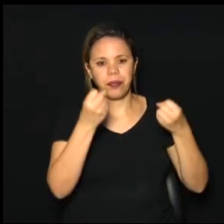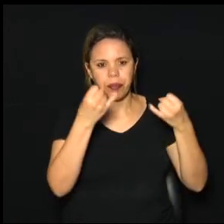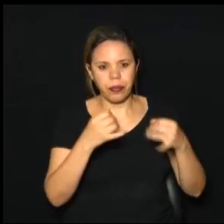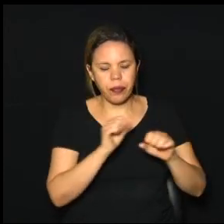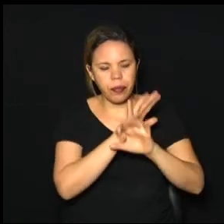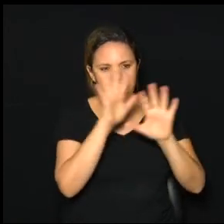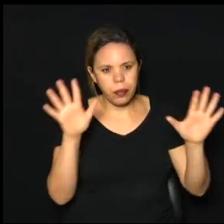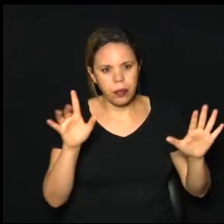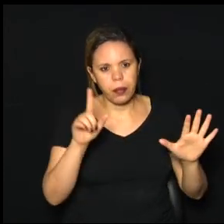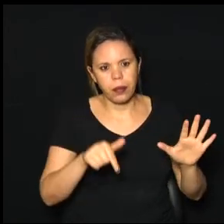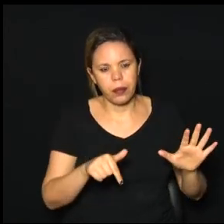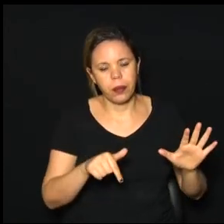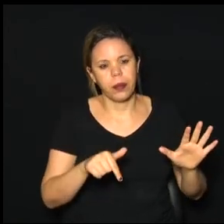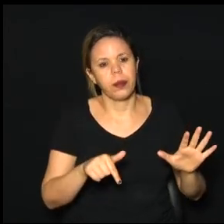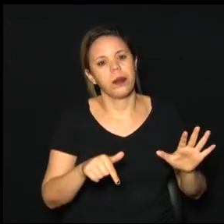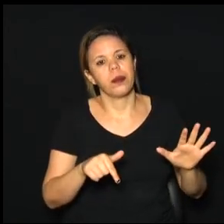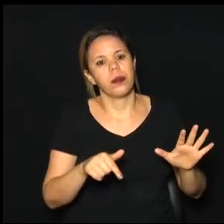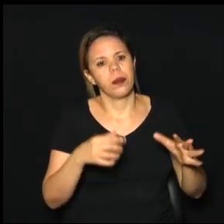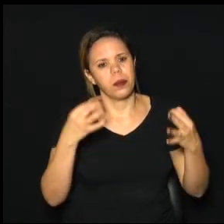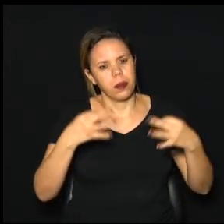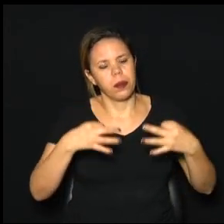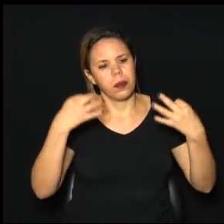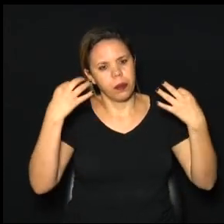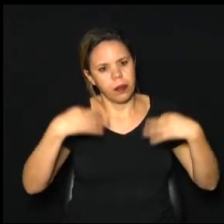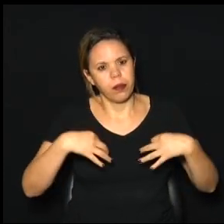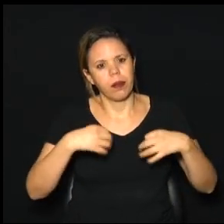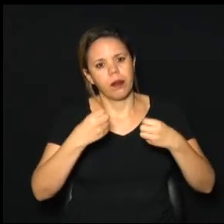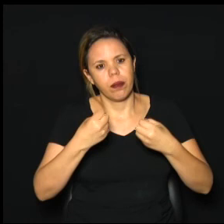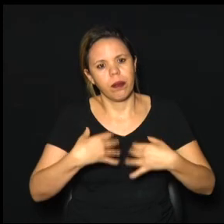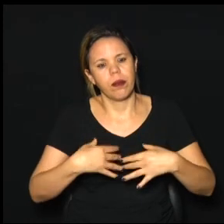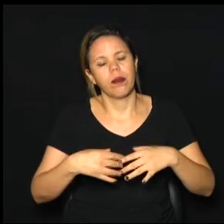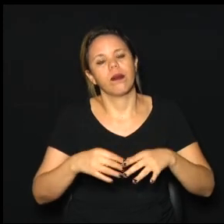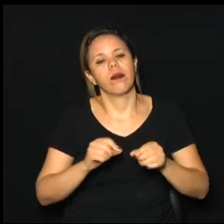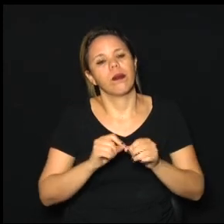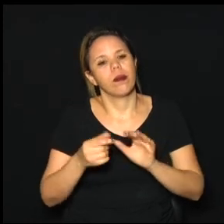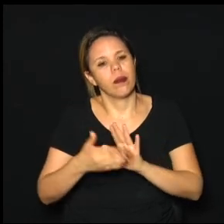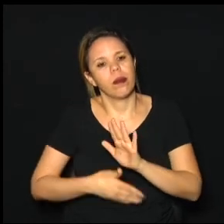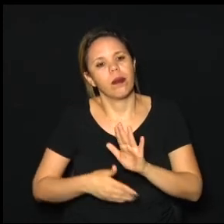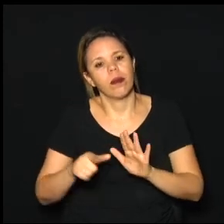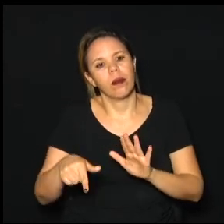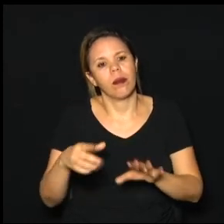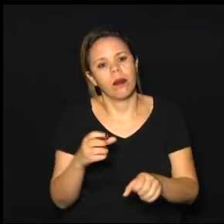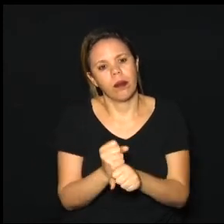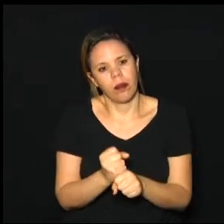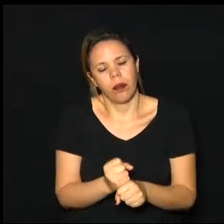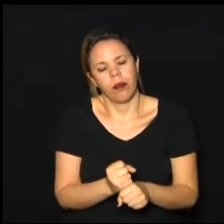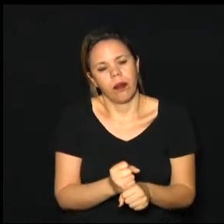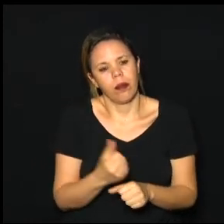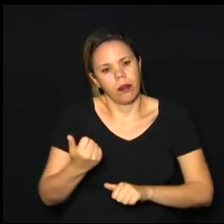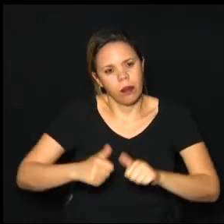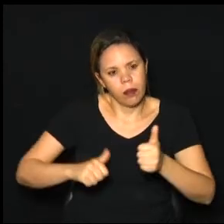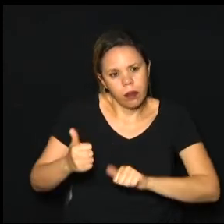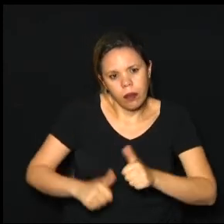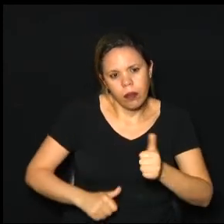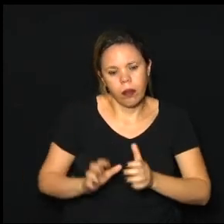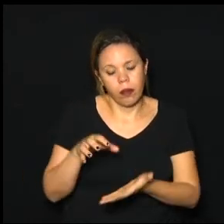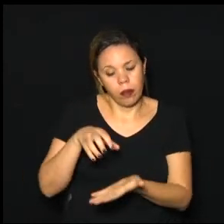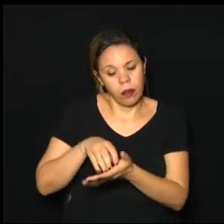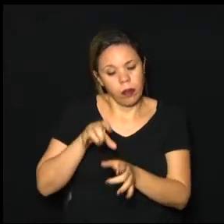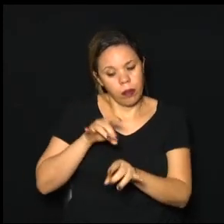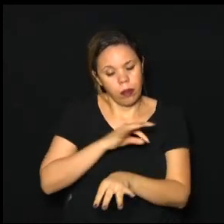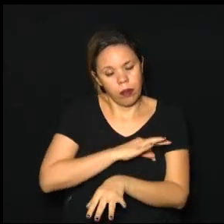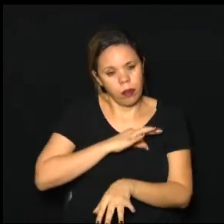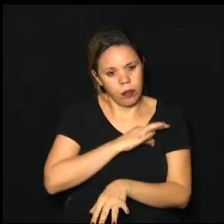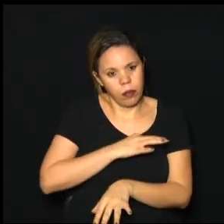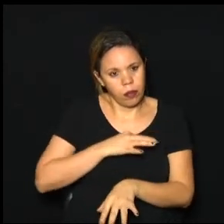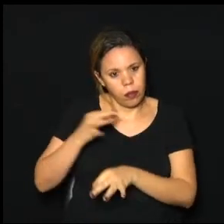explicada e, sobretudo, de maneira justificada. Porque essa prestação de contas ela vai ser avaliada por um órgão técnico da